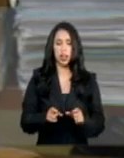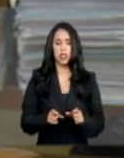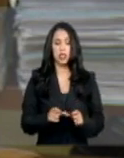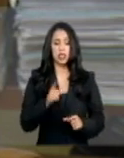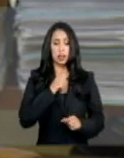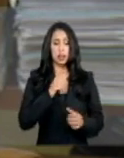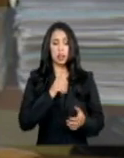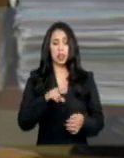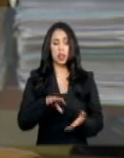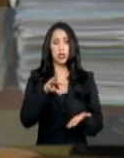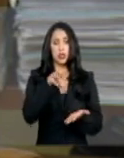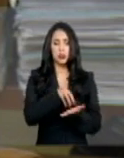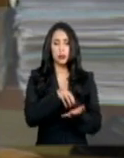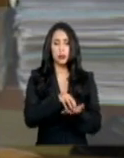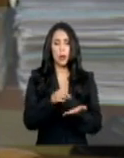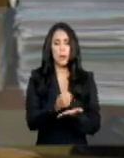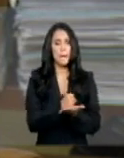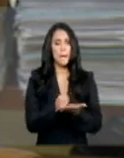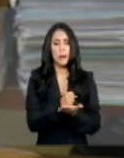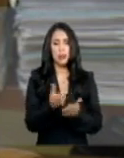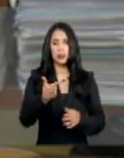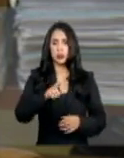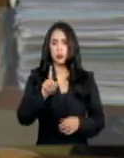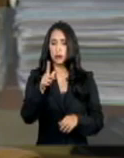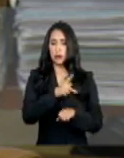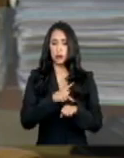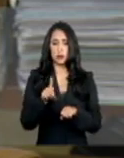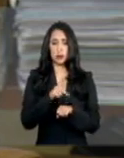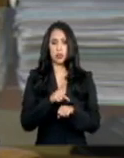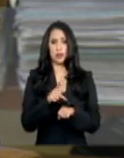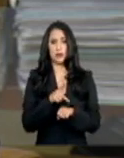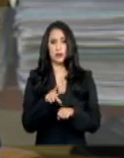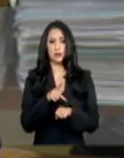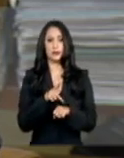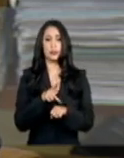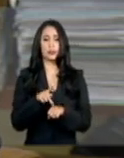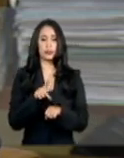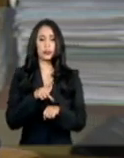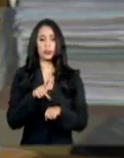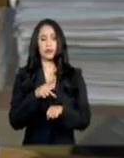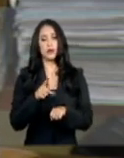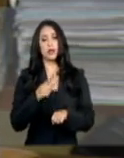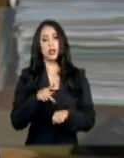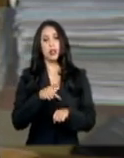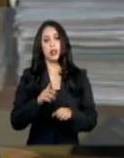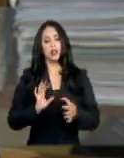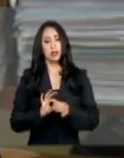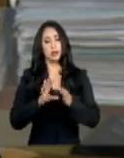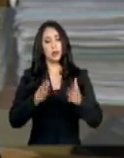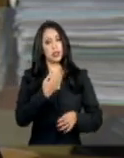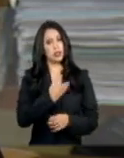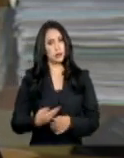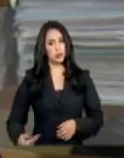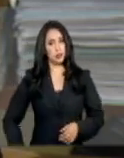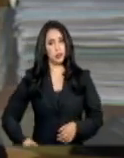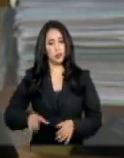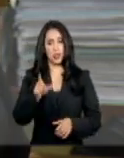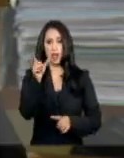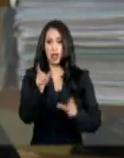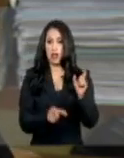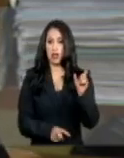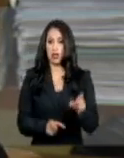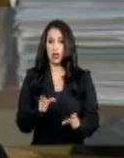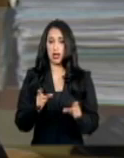básicos em que se desenvolve em nosso país o regime das liberdades públicas ostenta caráter não há dúvida